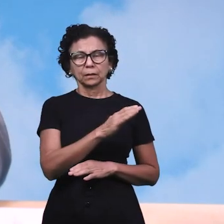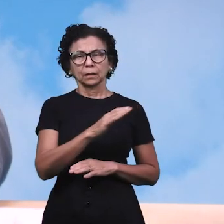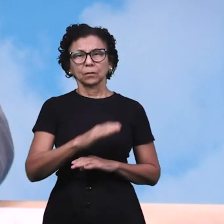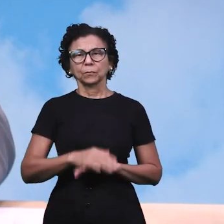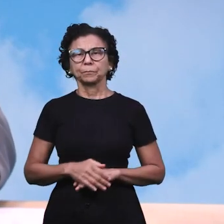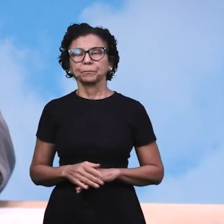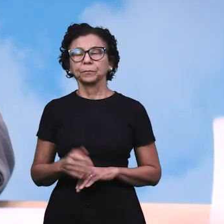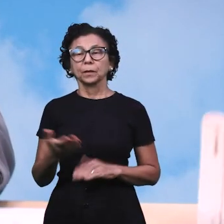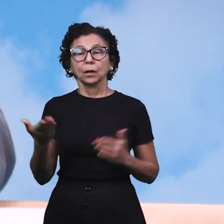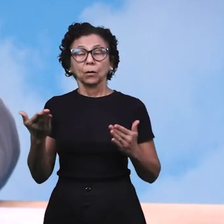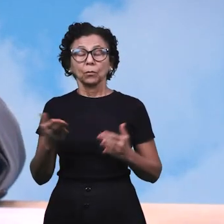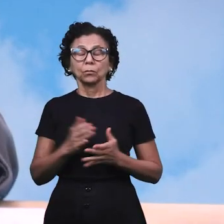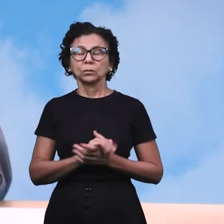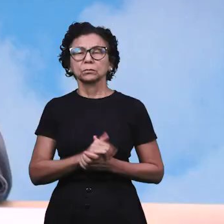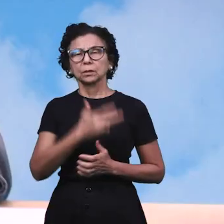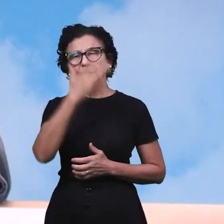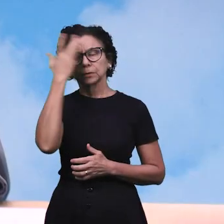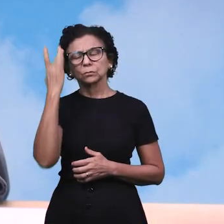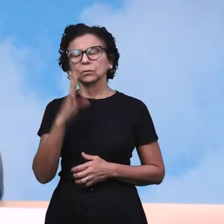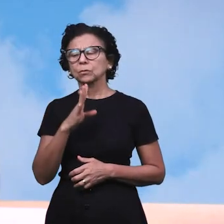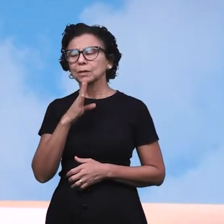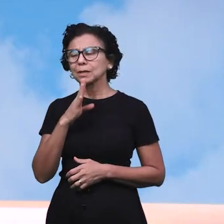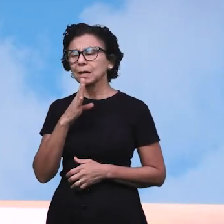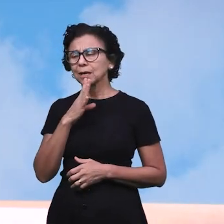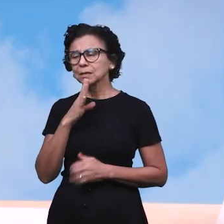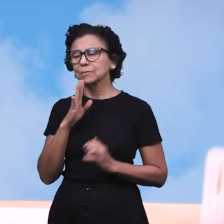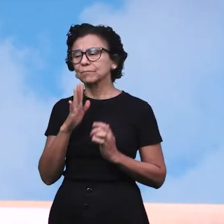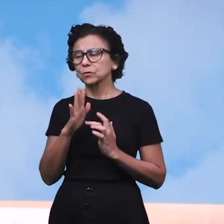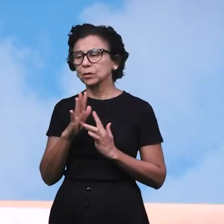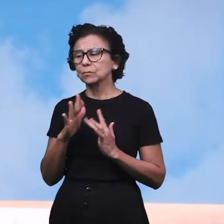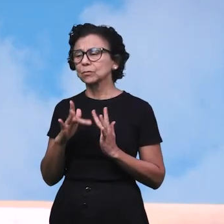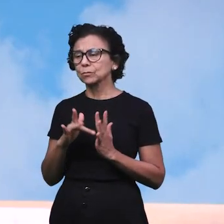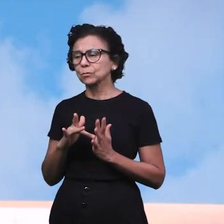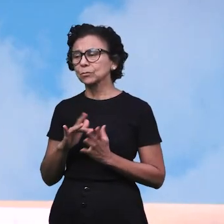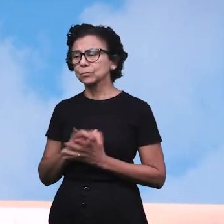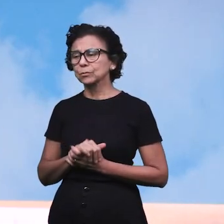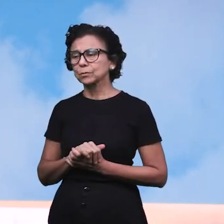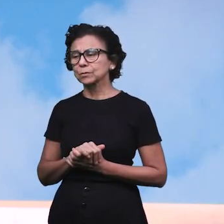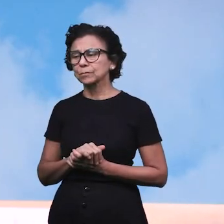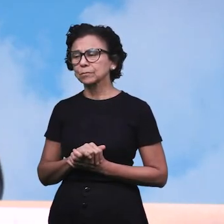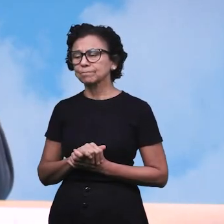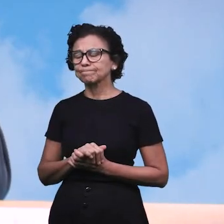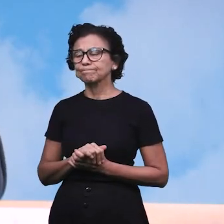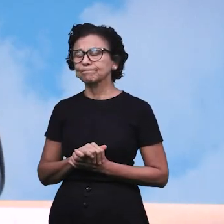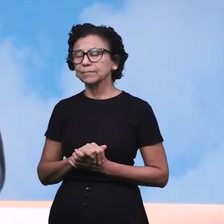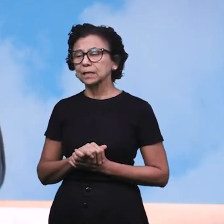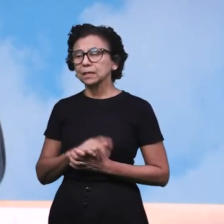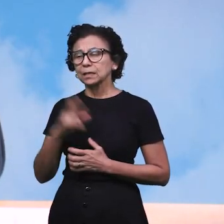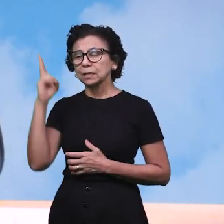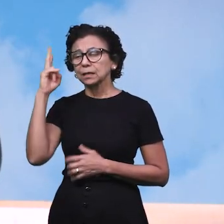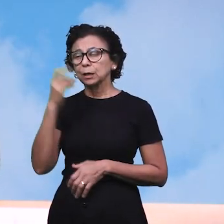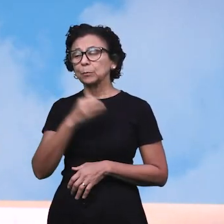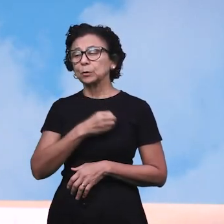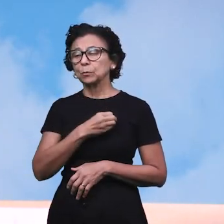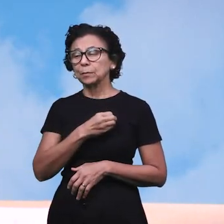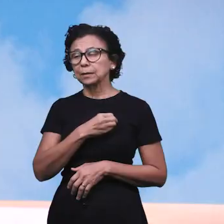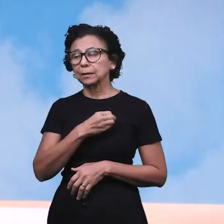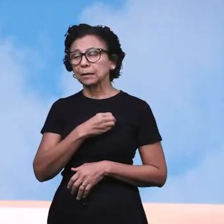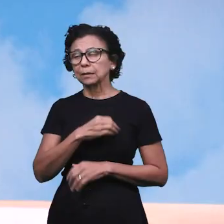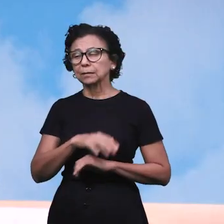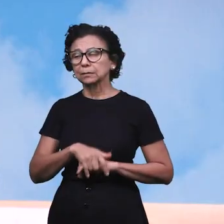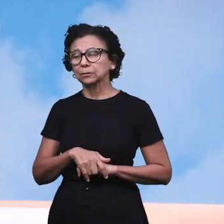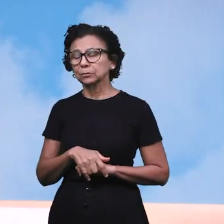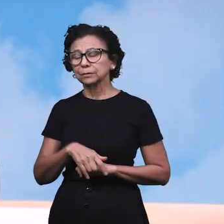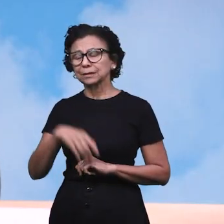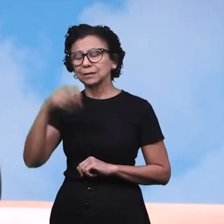se arrepende, eles lembraram, olha irmãos, quanto tempo já tinha, quantos anos se passaram,